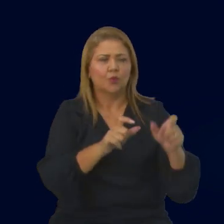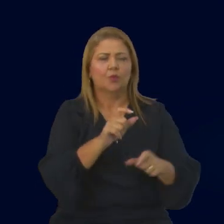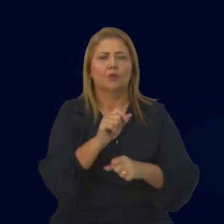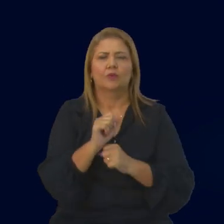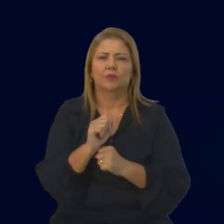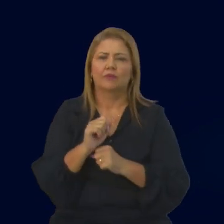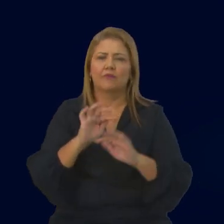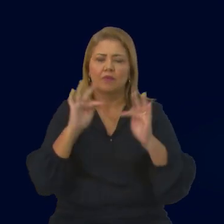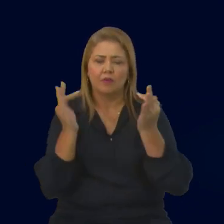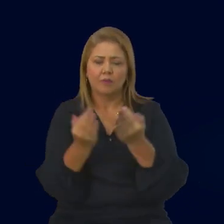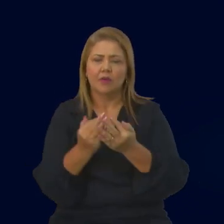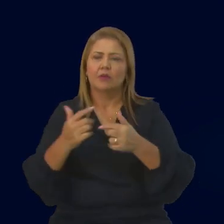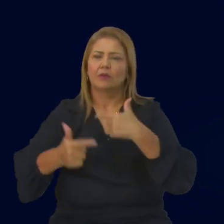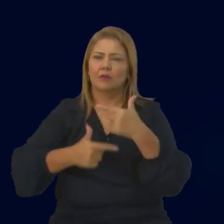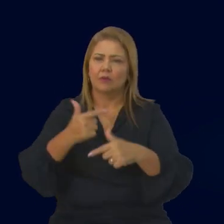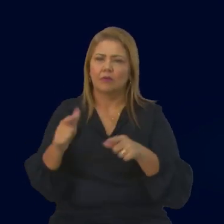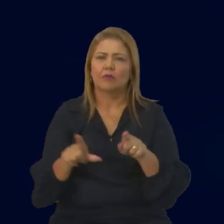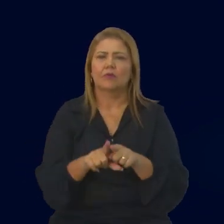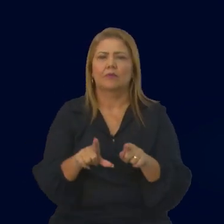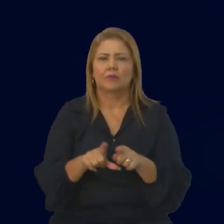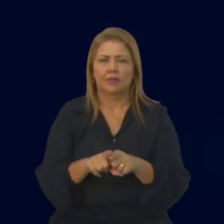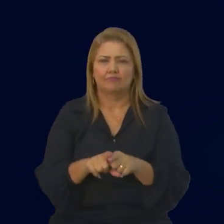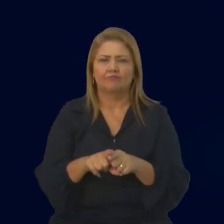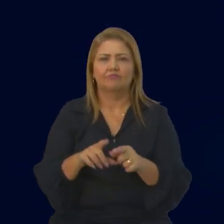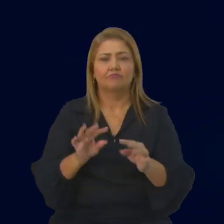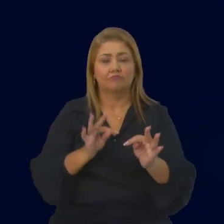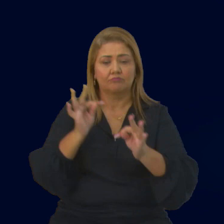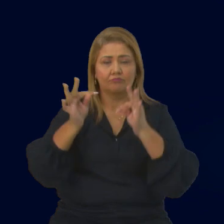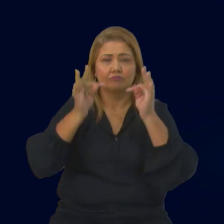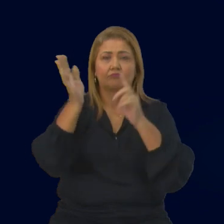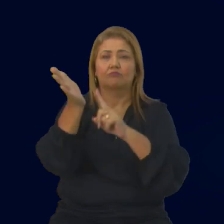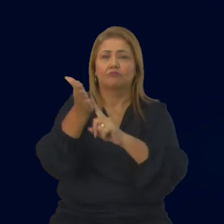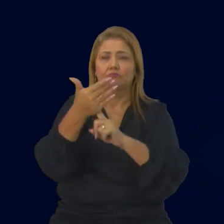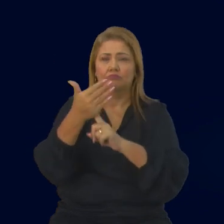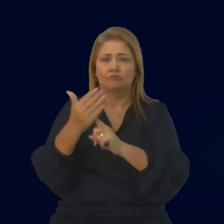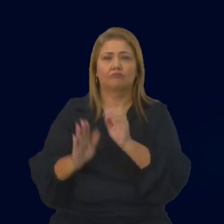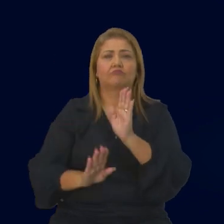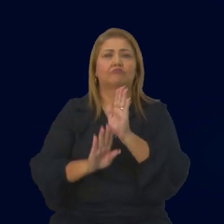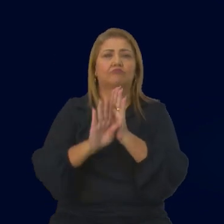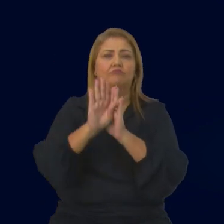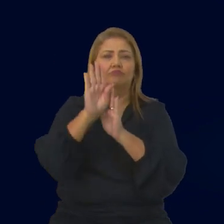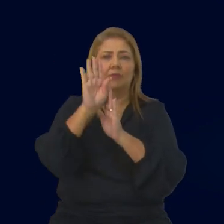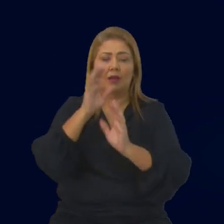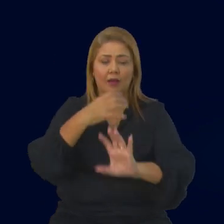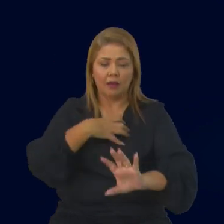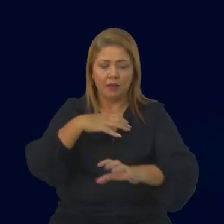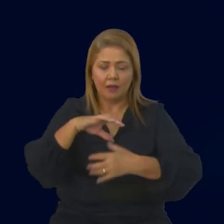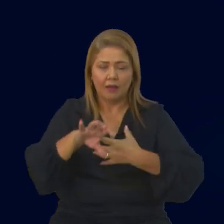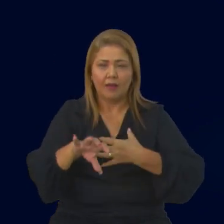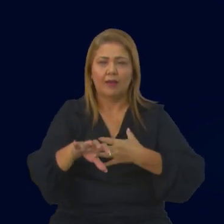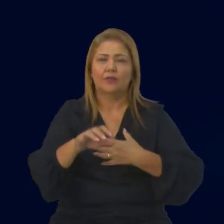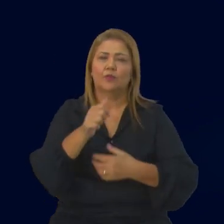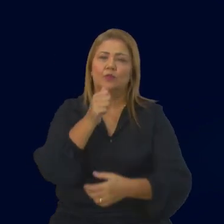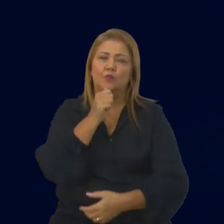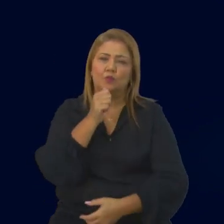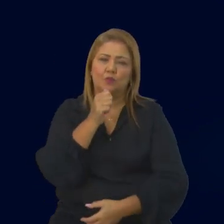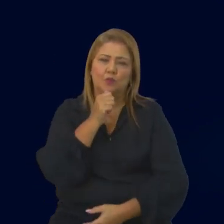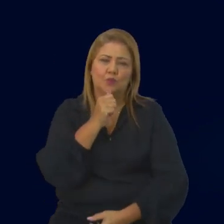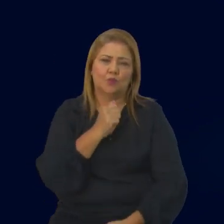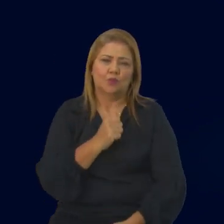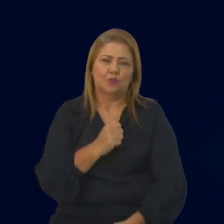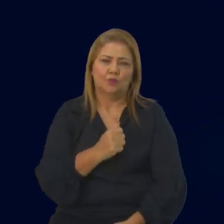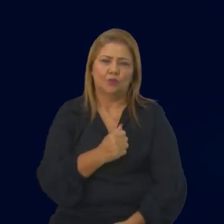trabalho. Porque, apesar da tecnologia estar muito avançada, telepatia ainda não existe.